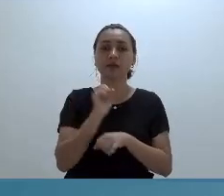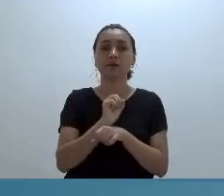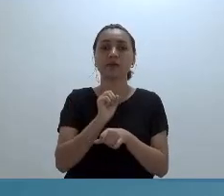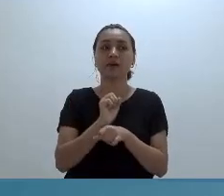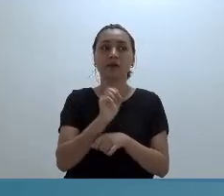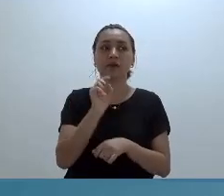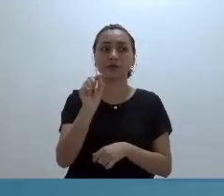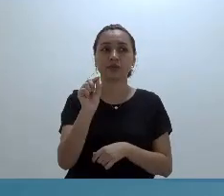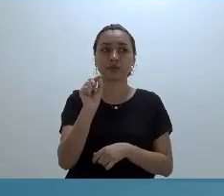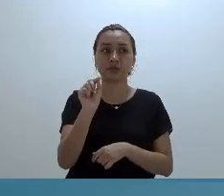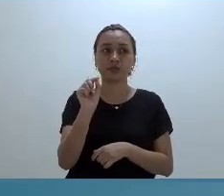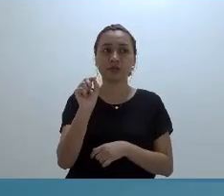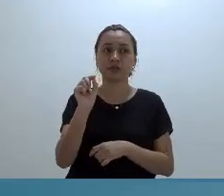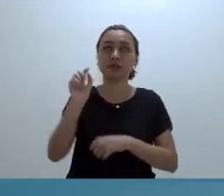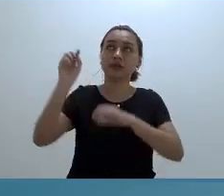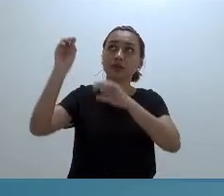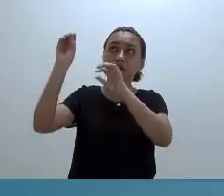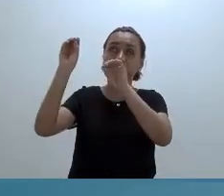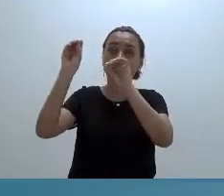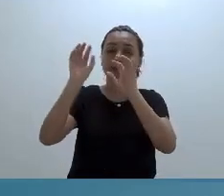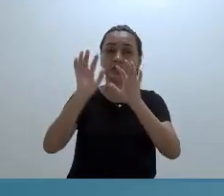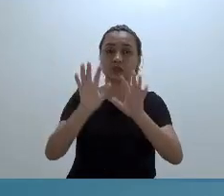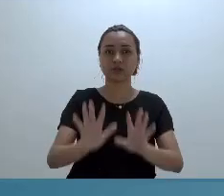Só vi aqui o nome de